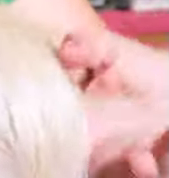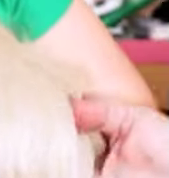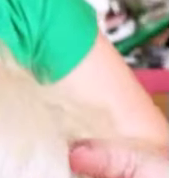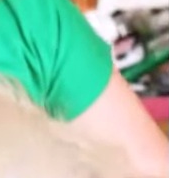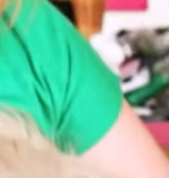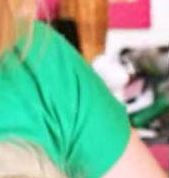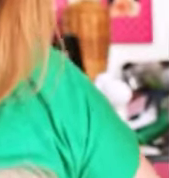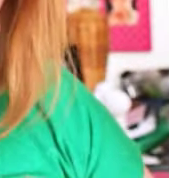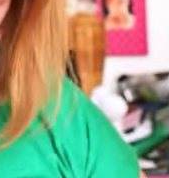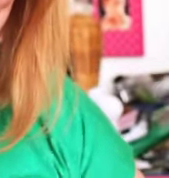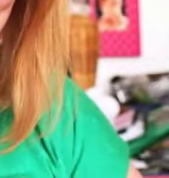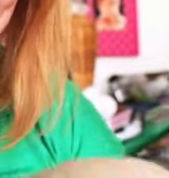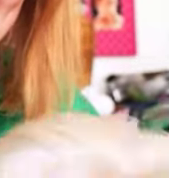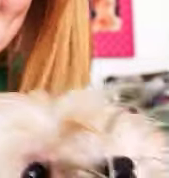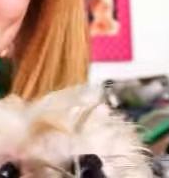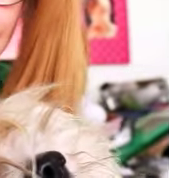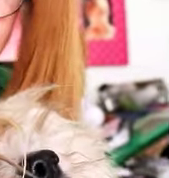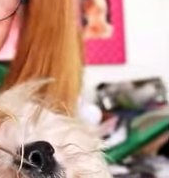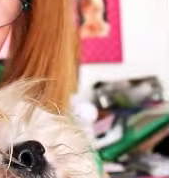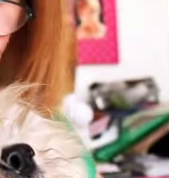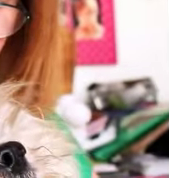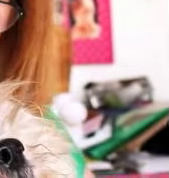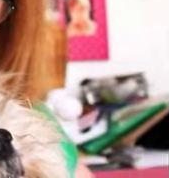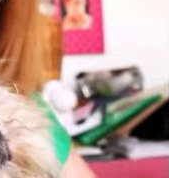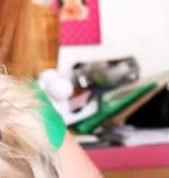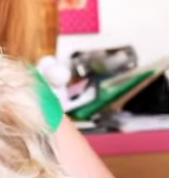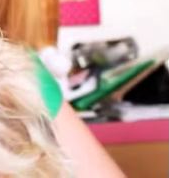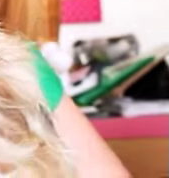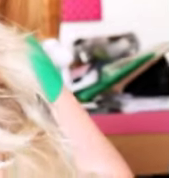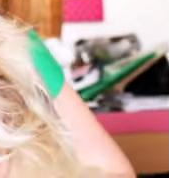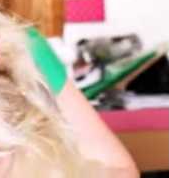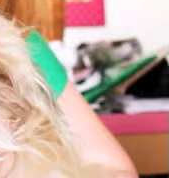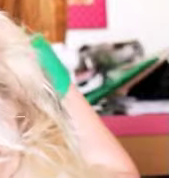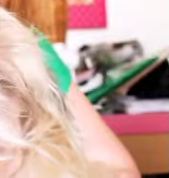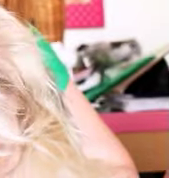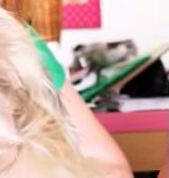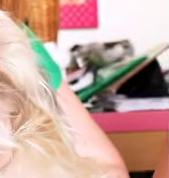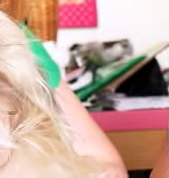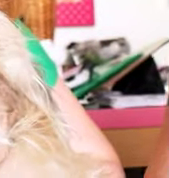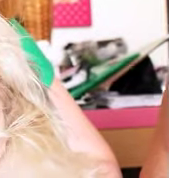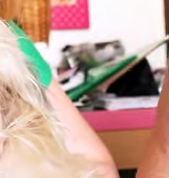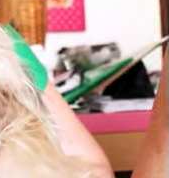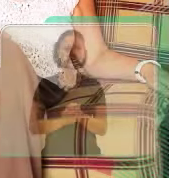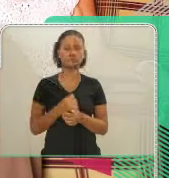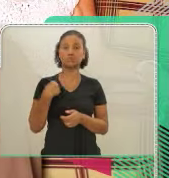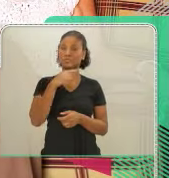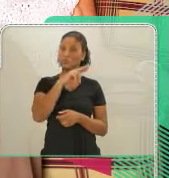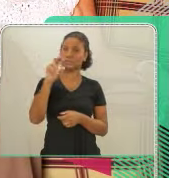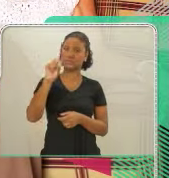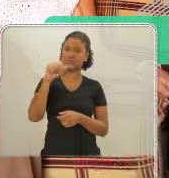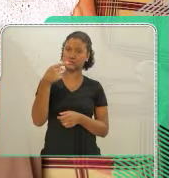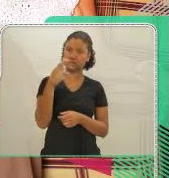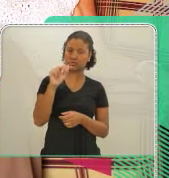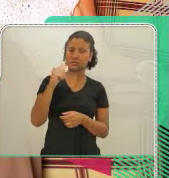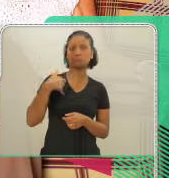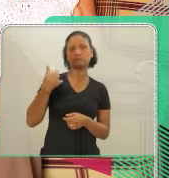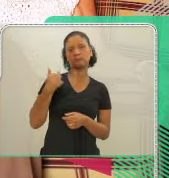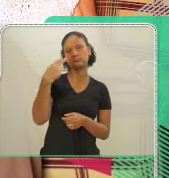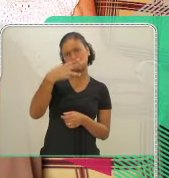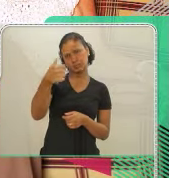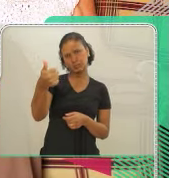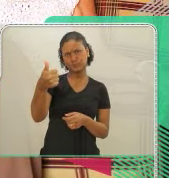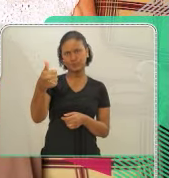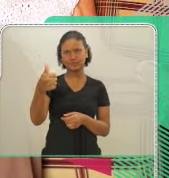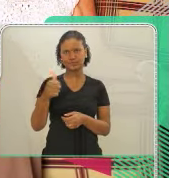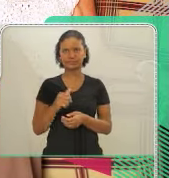Jovem ruiva de óculos faz carinho num cachorro que está em seu colo. Meu nome é Sandra, eu tenho 18